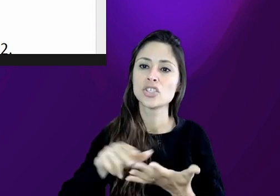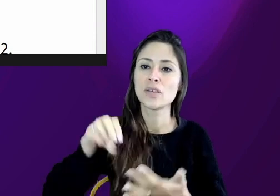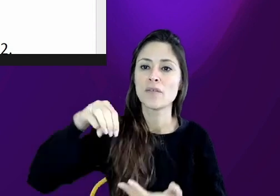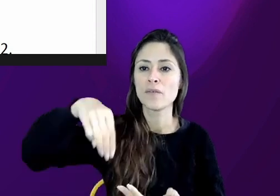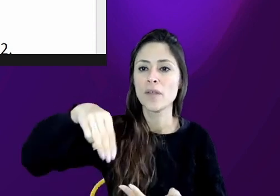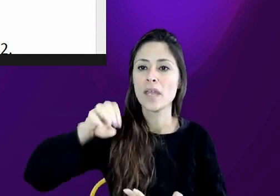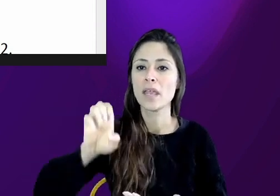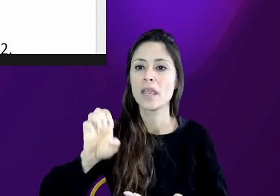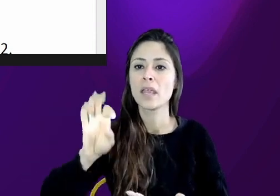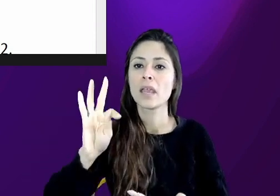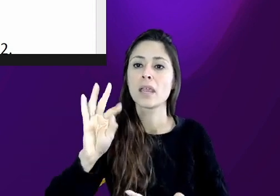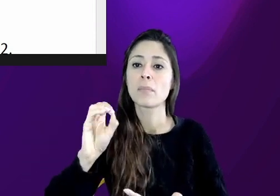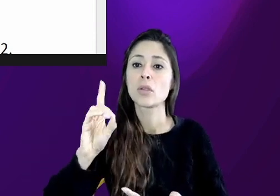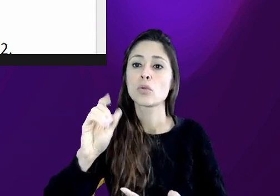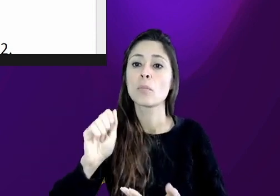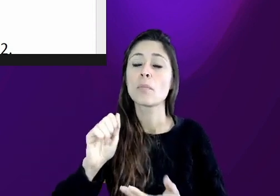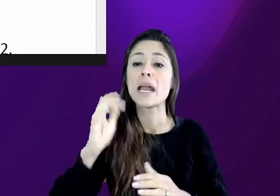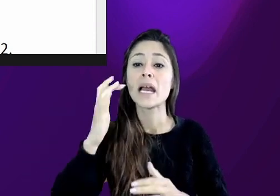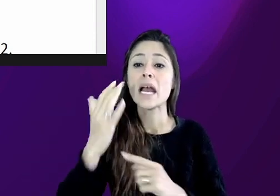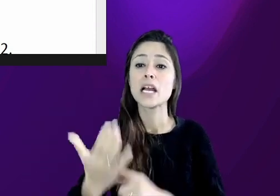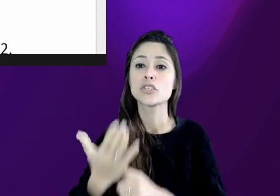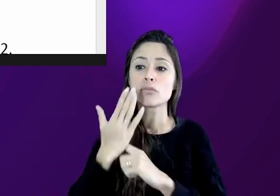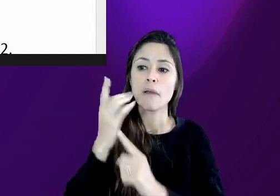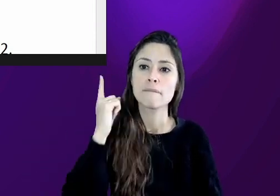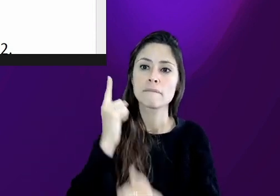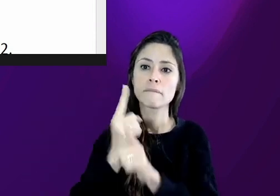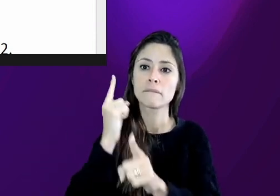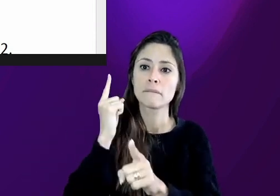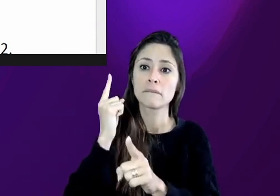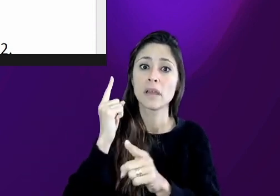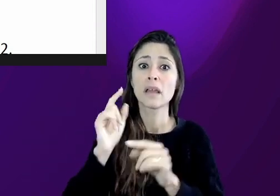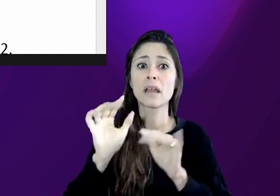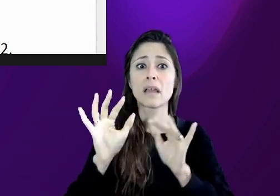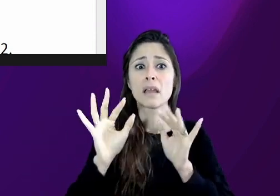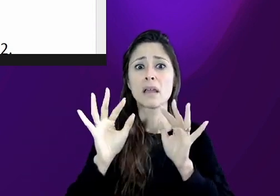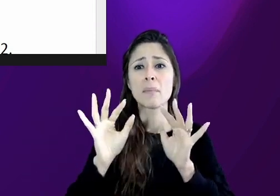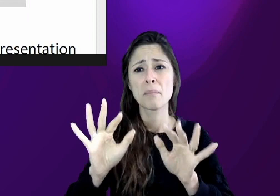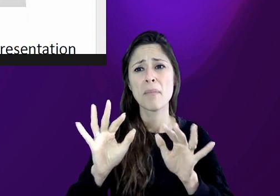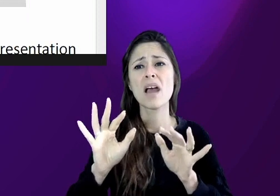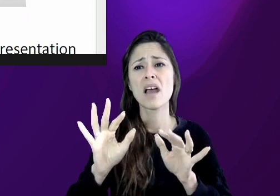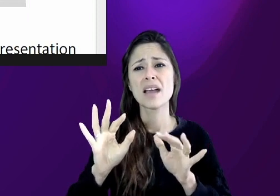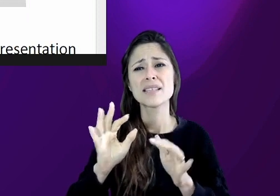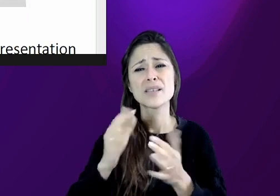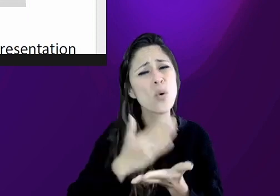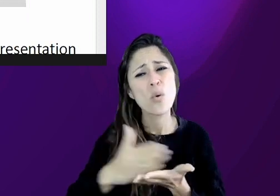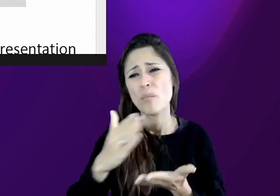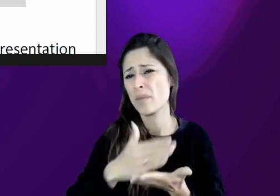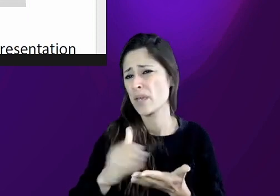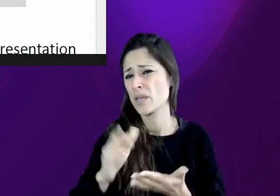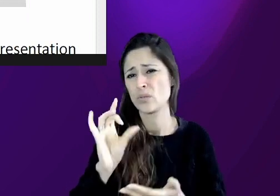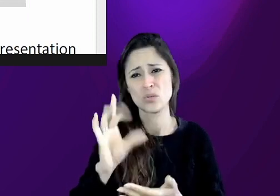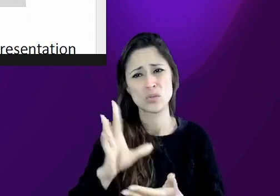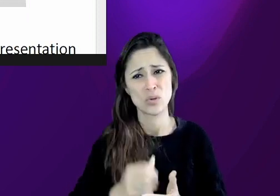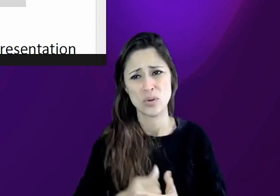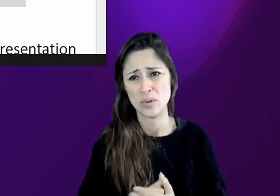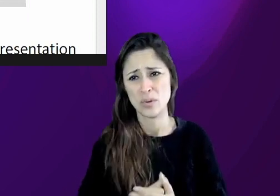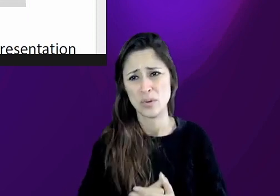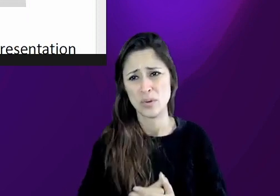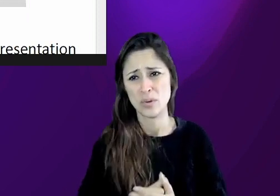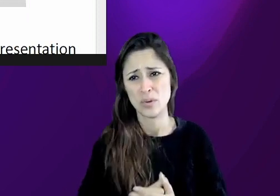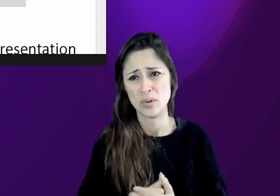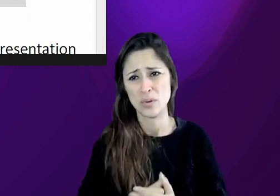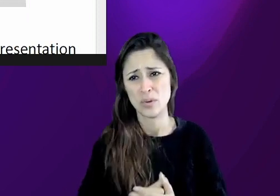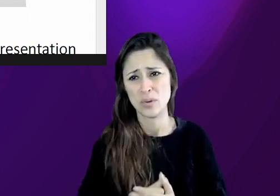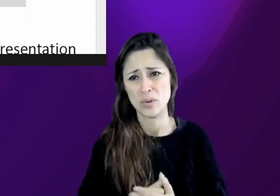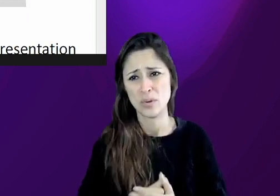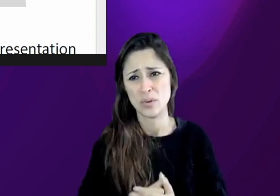E aí a biópsia líquida vai vir, mas ainda está um cenário muito preliminar para câncer de pâncreas. Então, qual